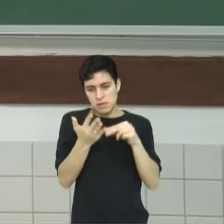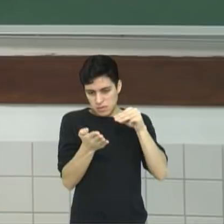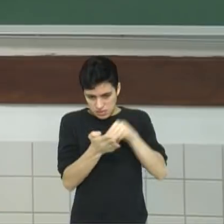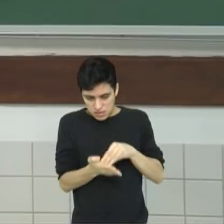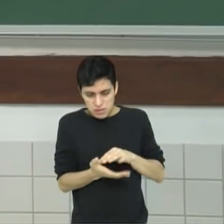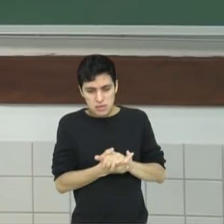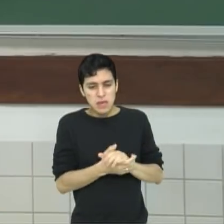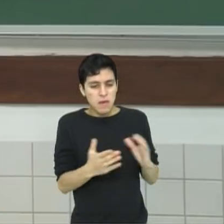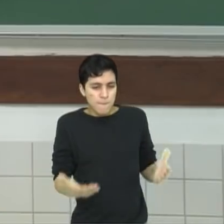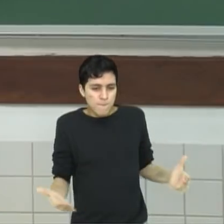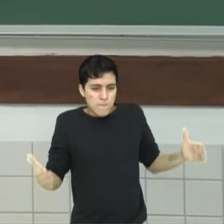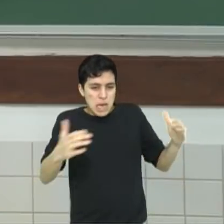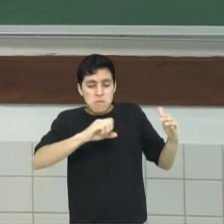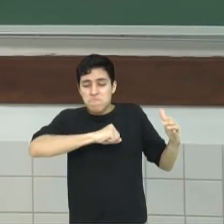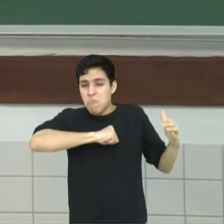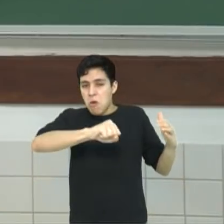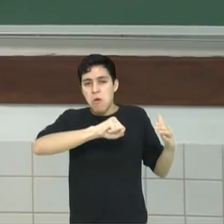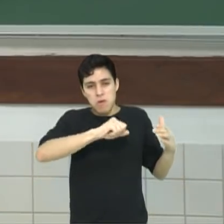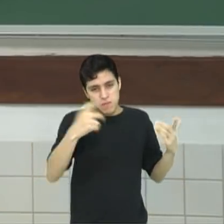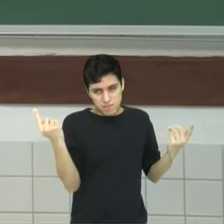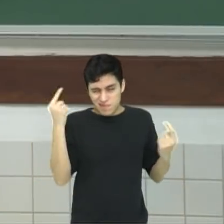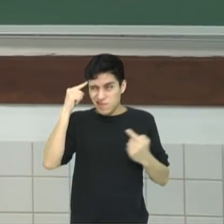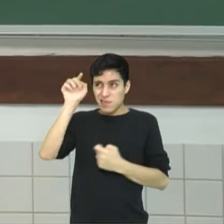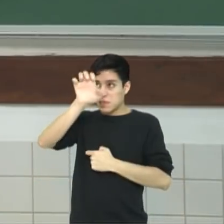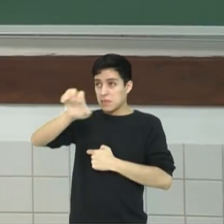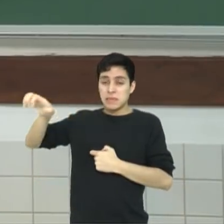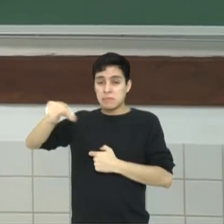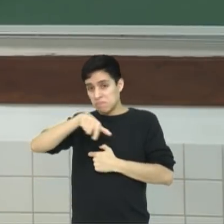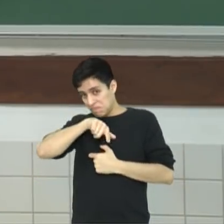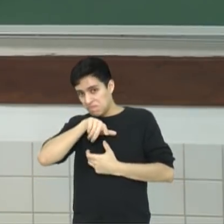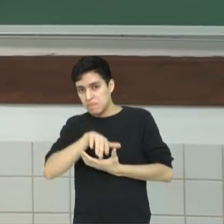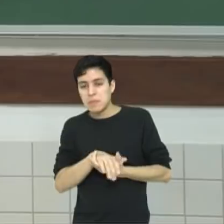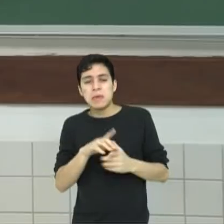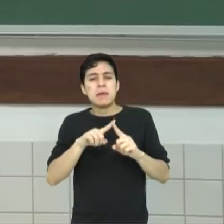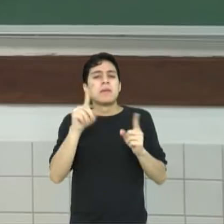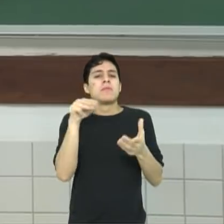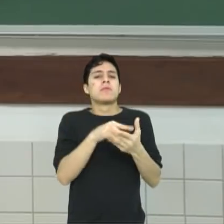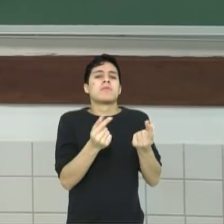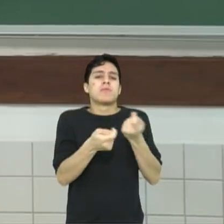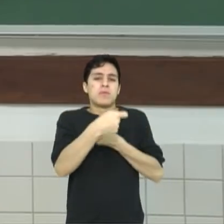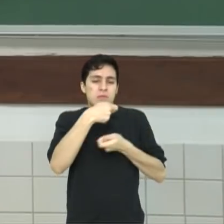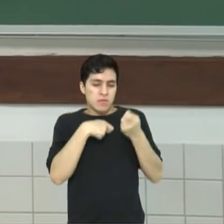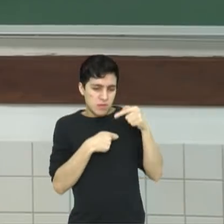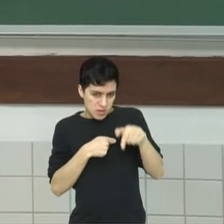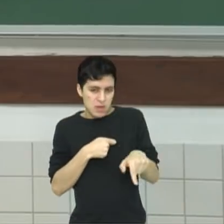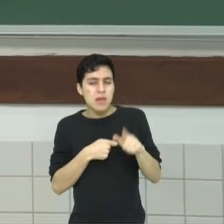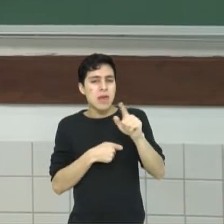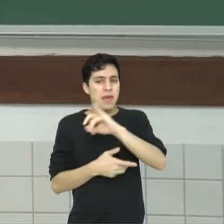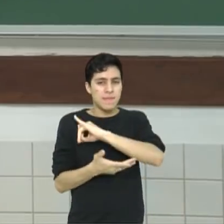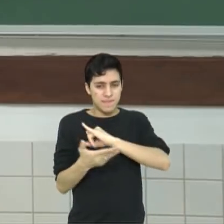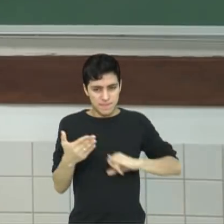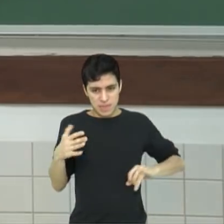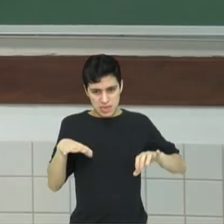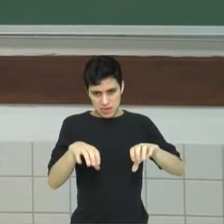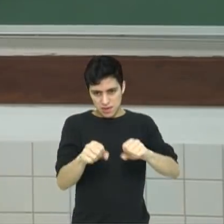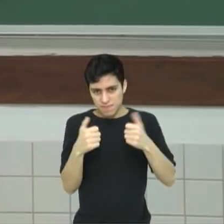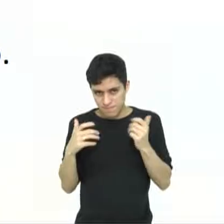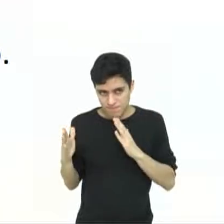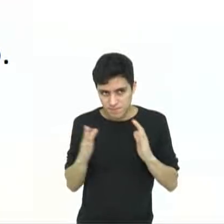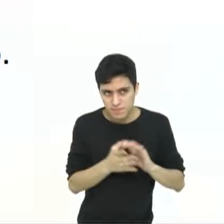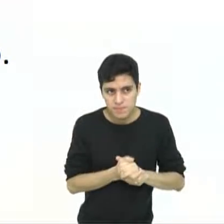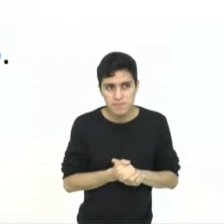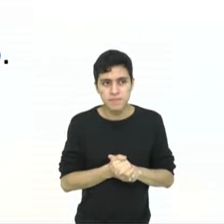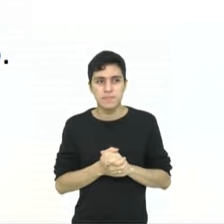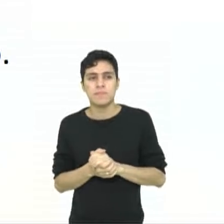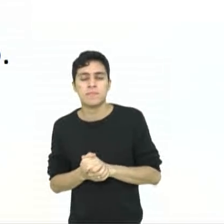chamado barril de pólvora, a Europa como um barril de pólvora, mas um motivo econômico, nós colocamos o imperialismo. Uma